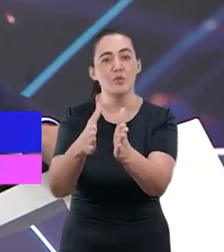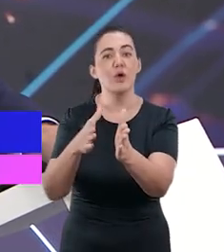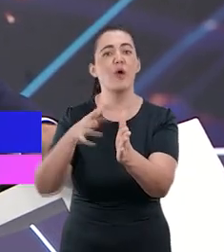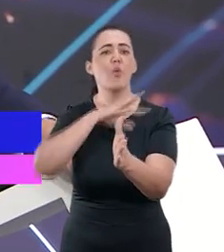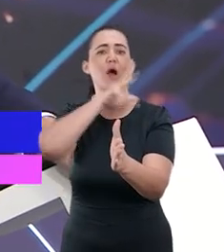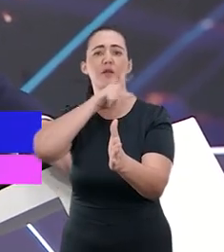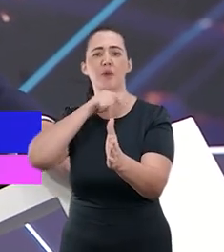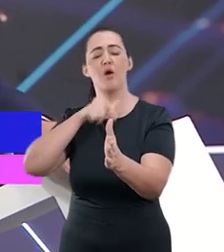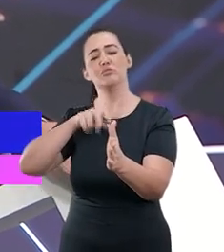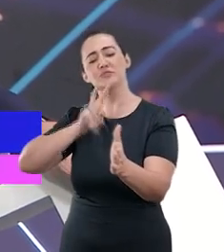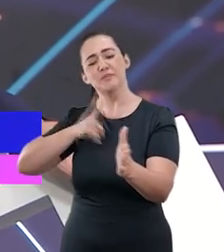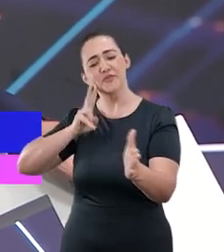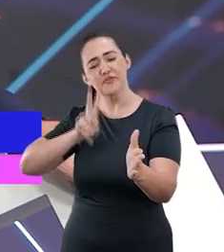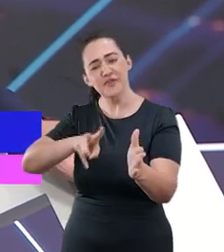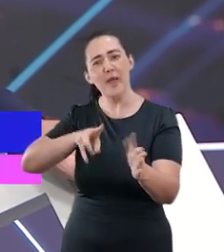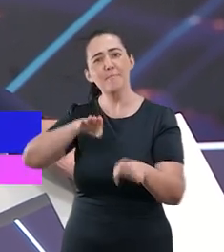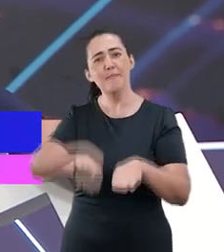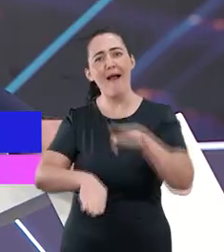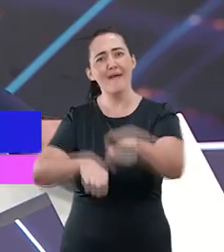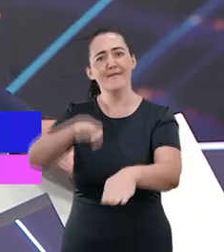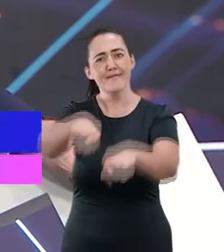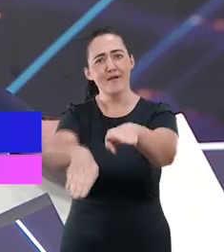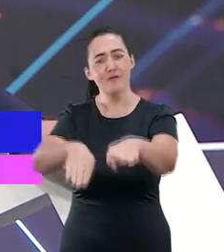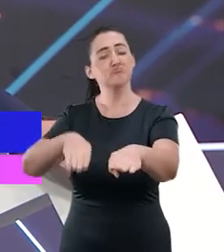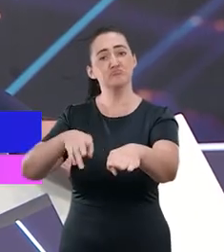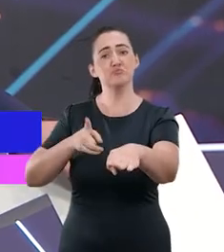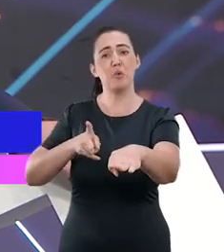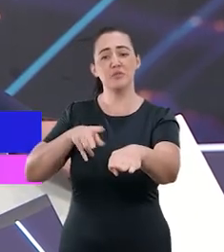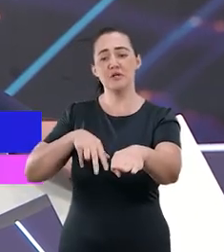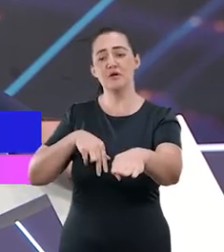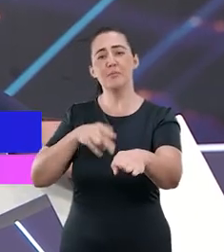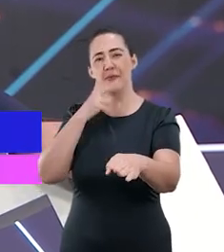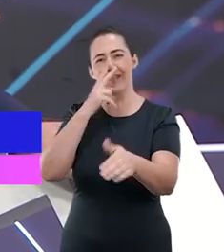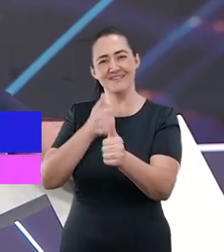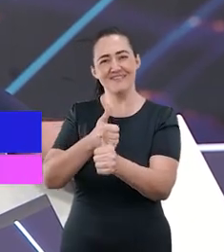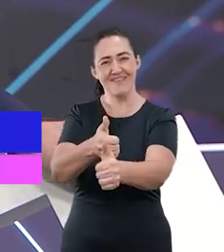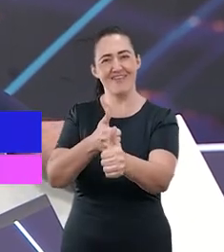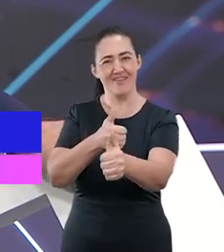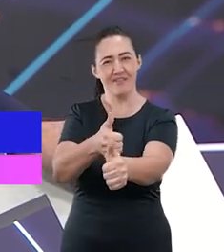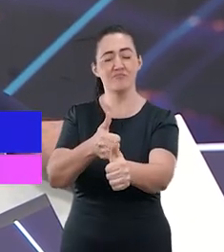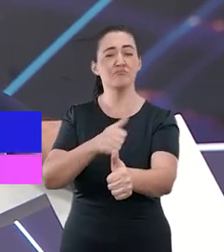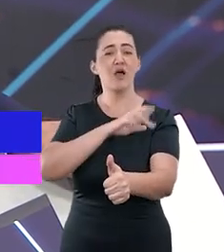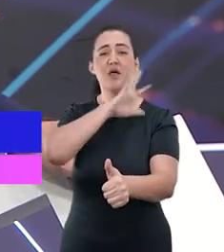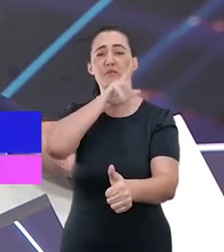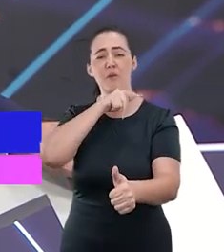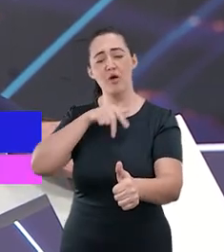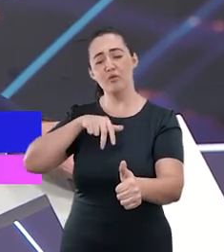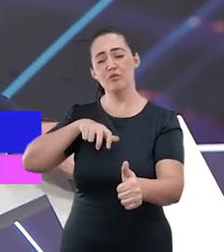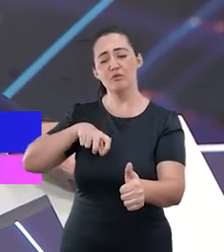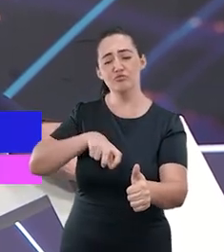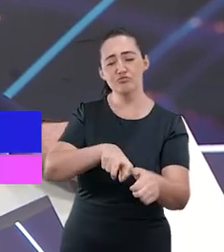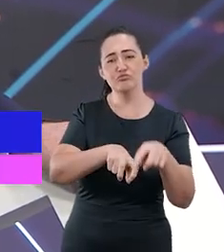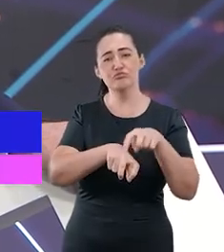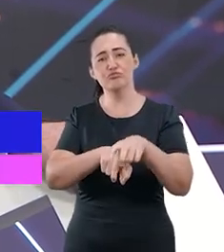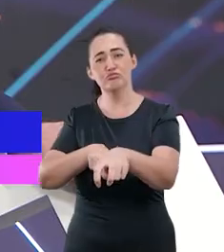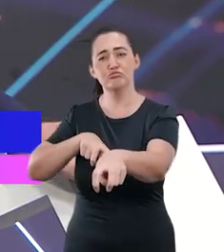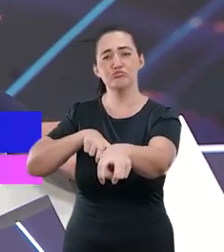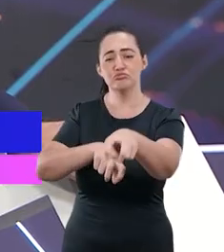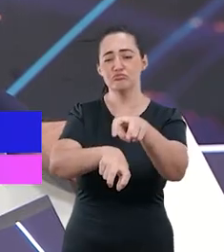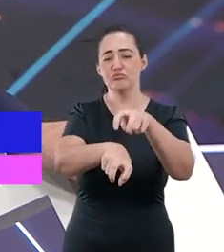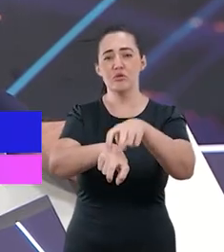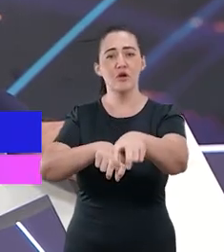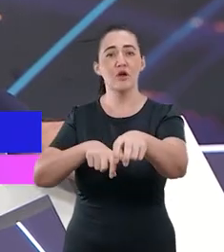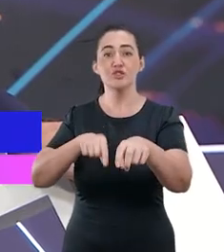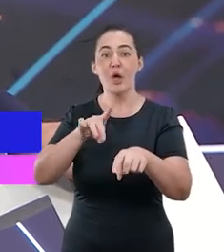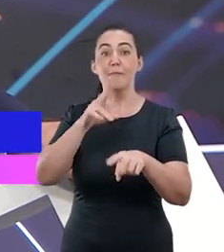prosperidade, a modernidade, os seres humanos começaram a passar por lá. Passavam a pé, passavam com suas carroças,